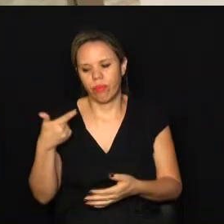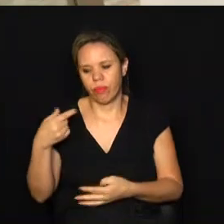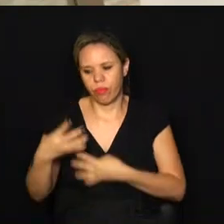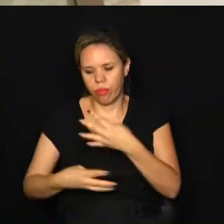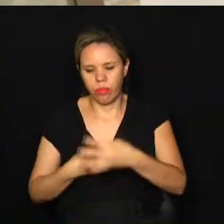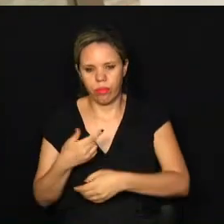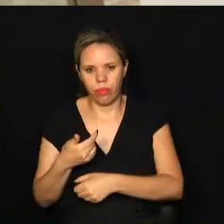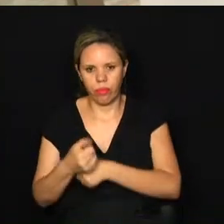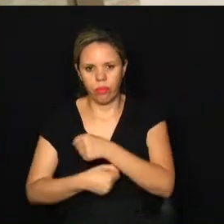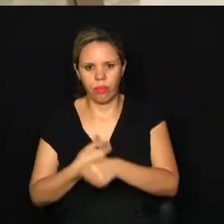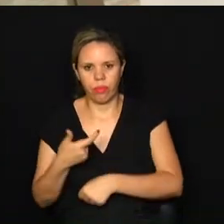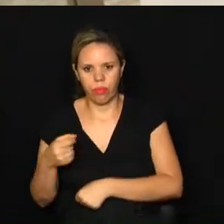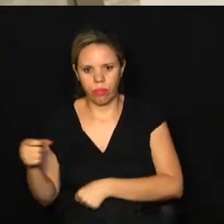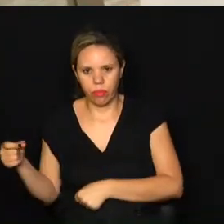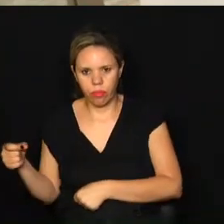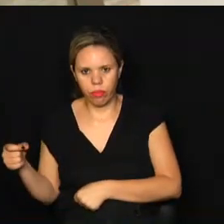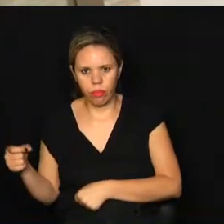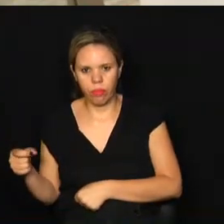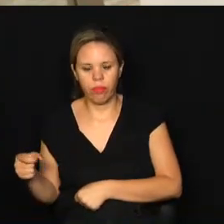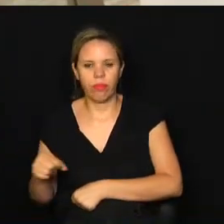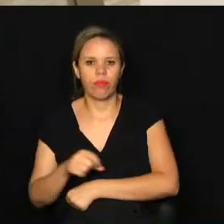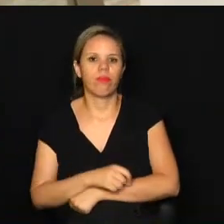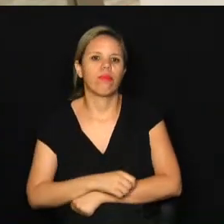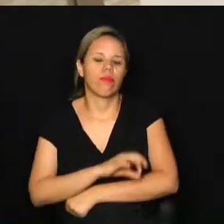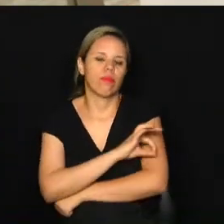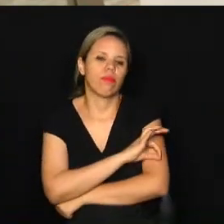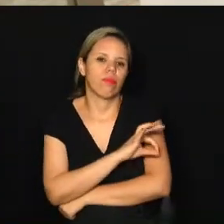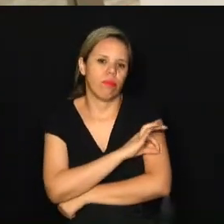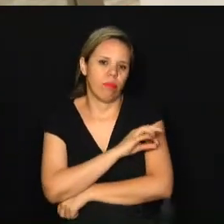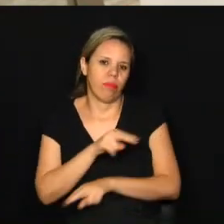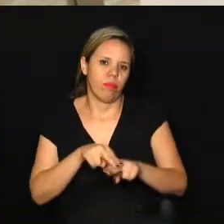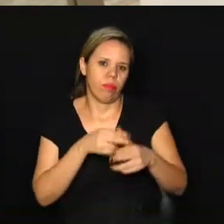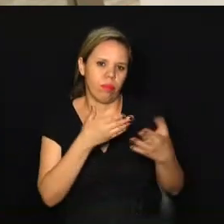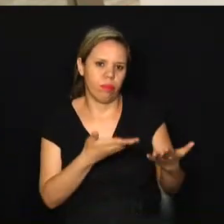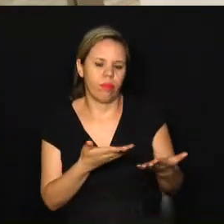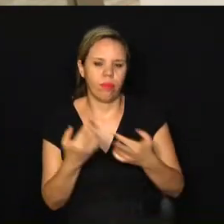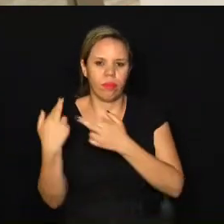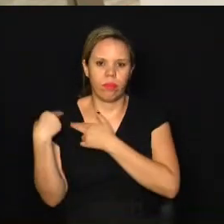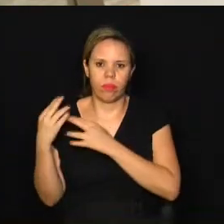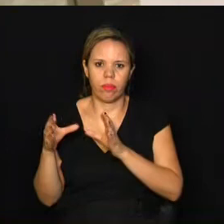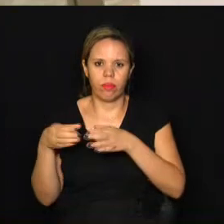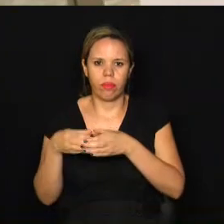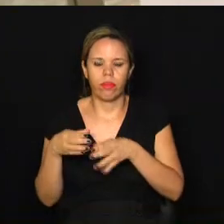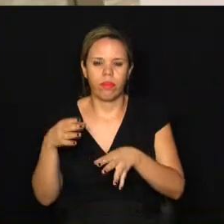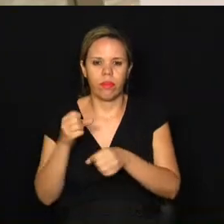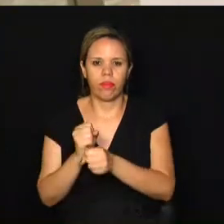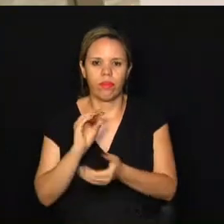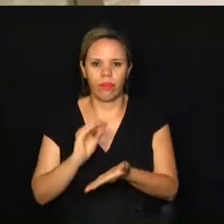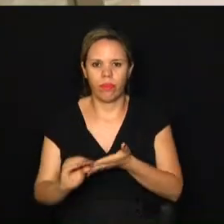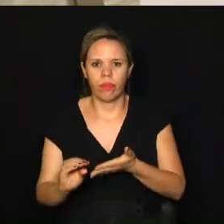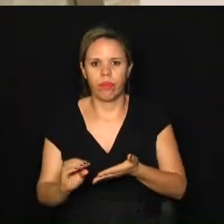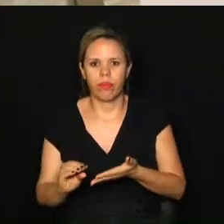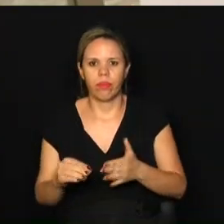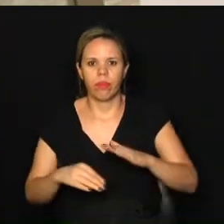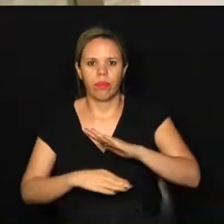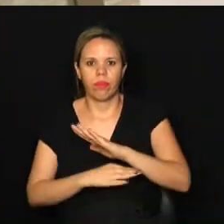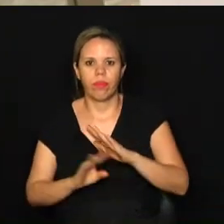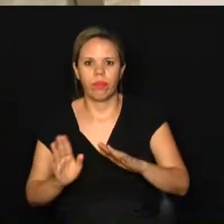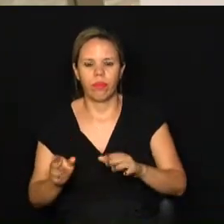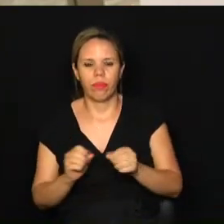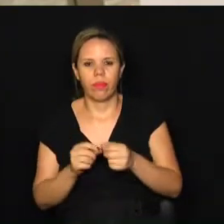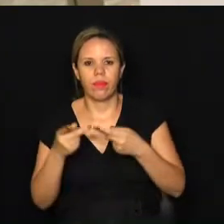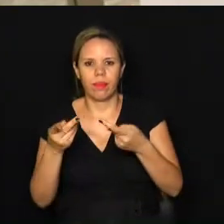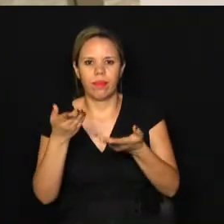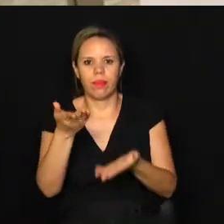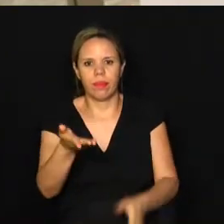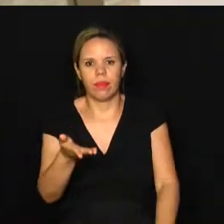ano de 2020 pelo Poder Executivo, sob o comando da Comissão de Finanças e Orçamento. E já faço o convite